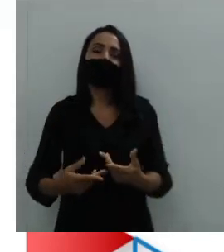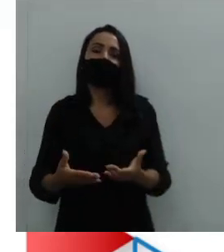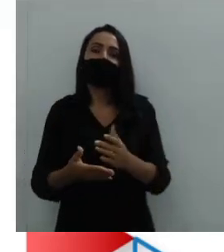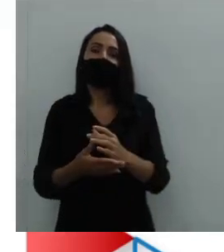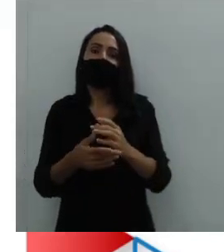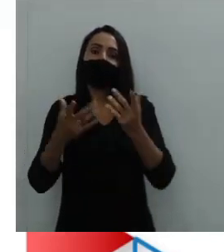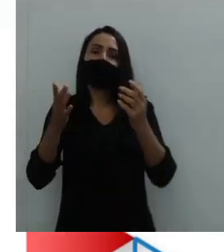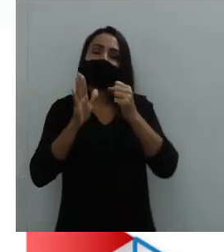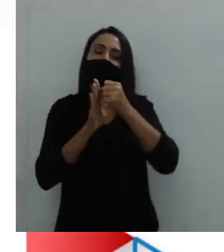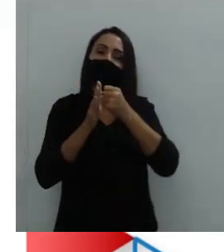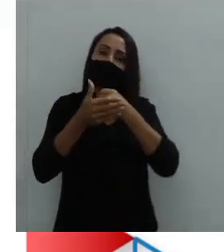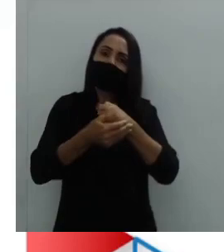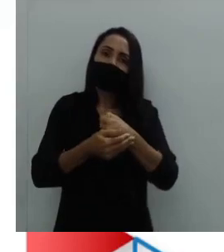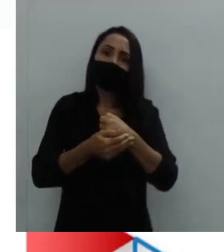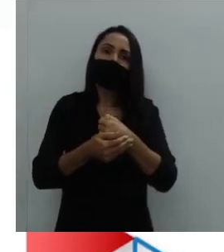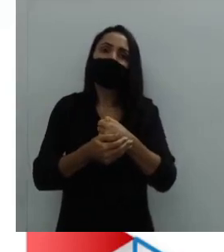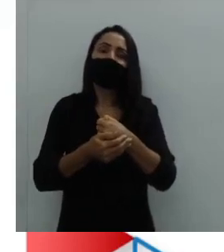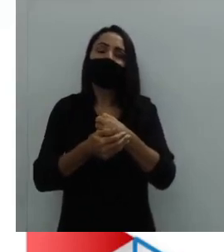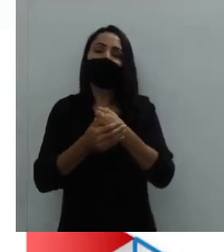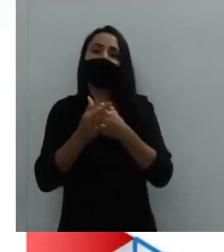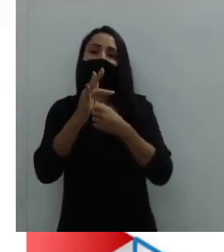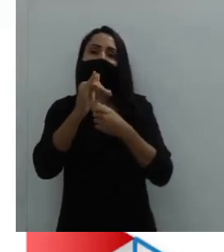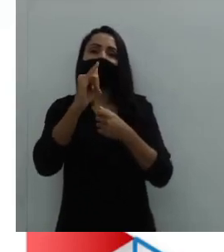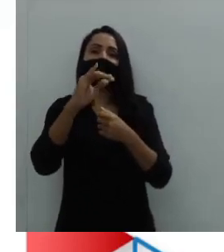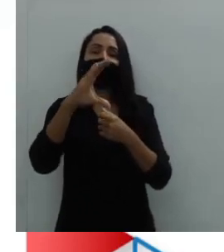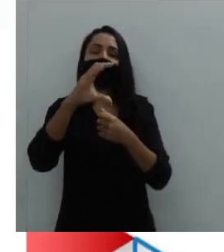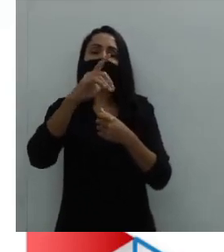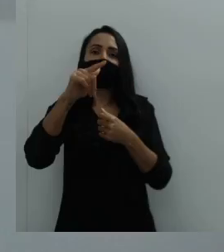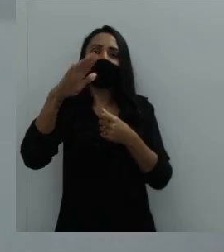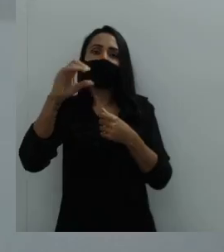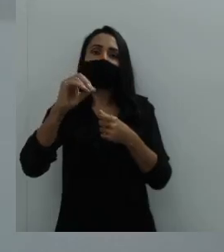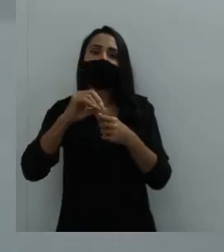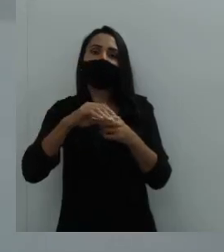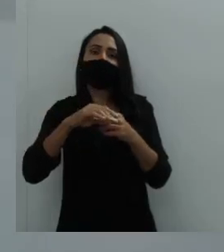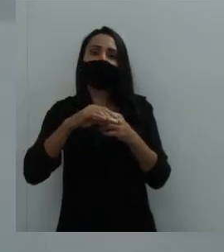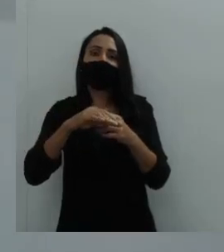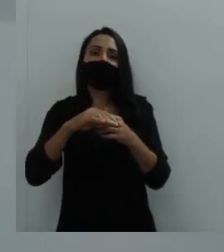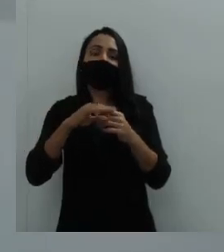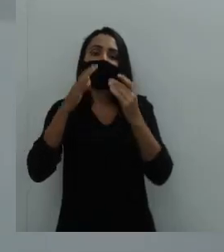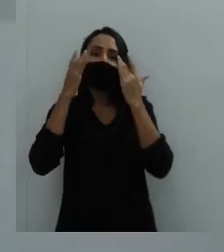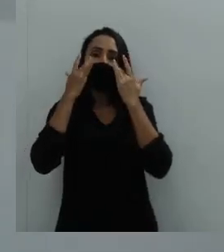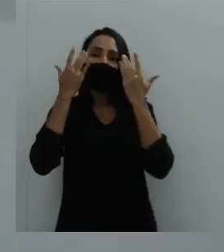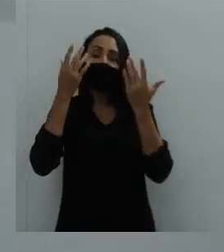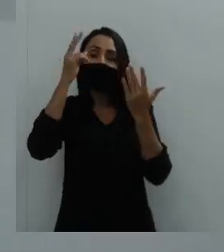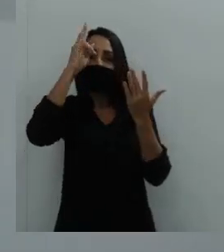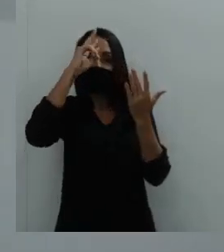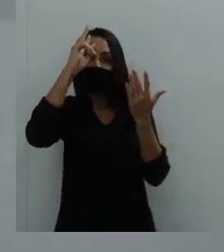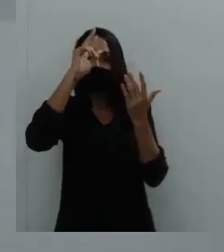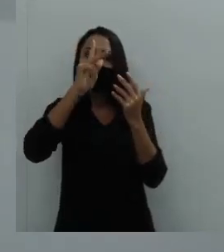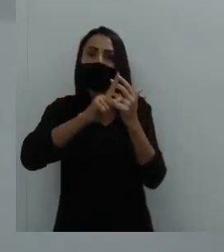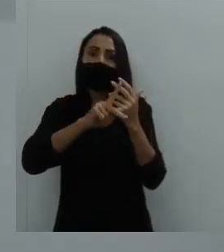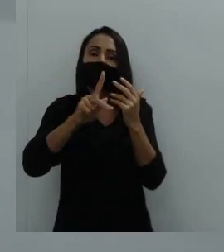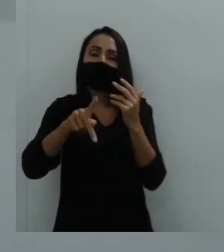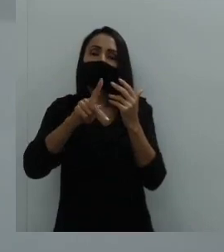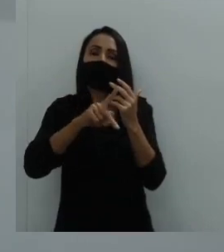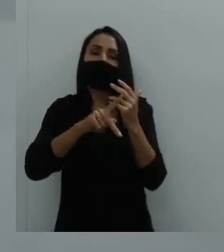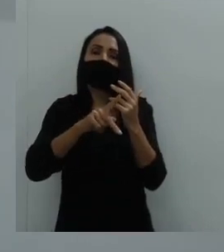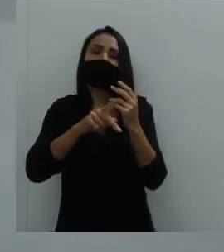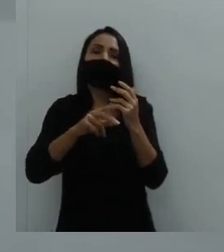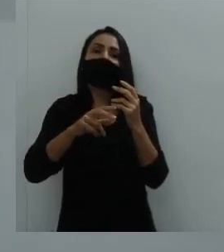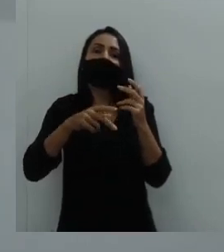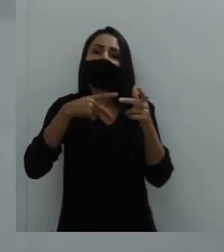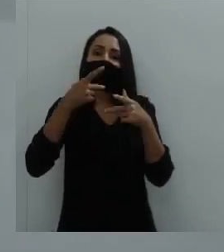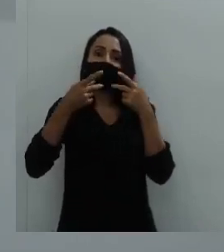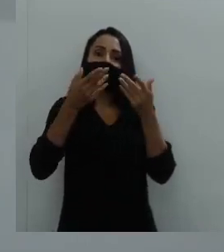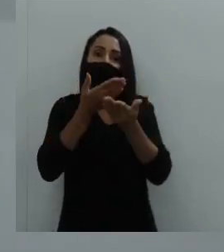da subjetividade e da ficção. Olhando para mim, lembram quando o professor chegou a vocês várias